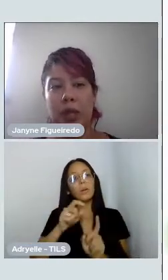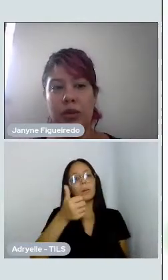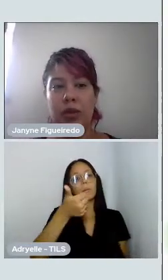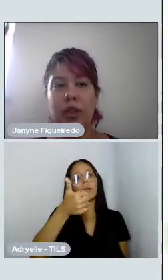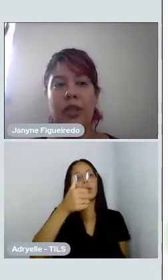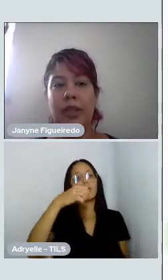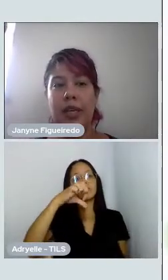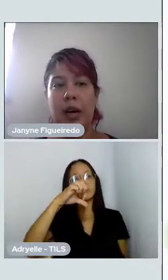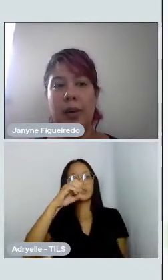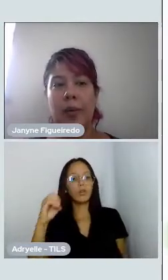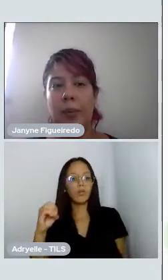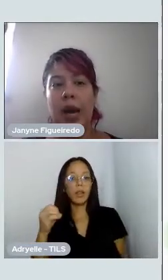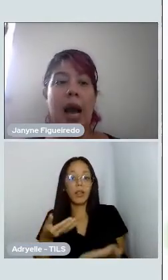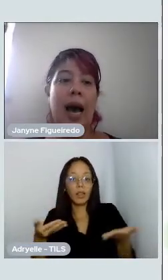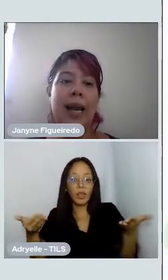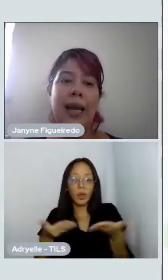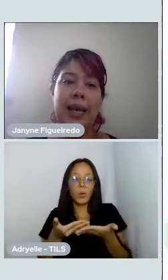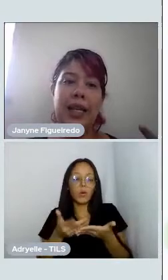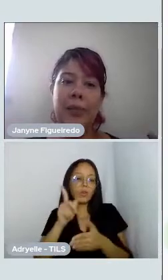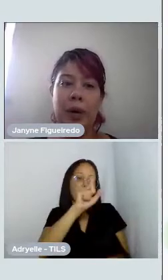seriam permitidos hoje em dia.